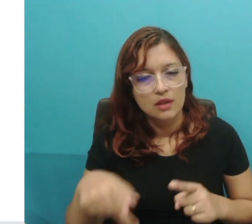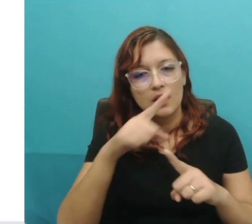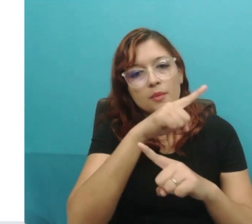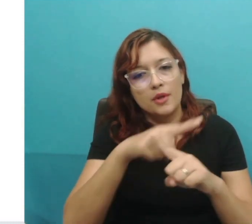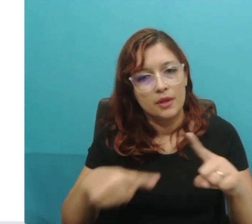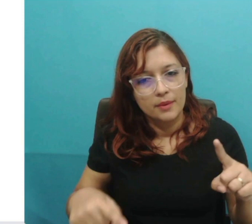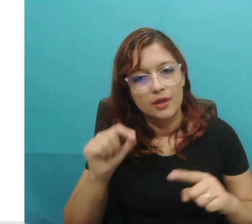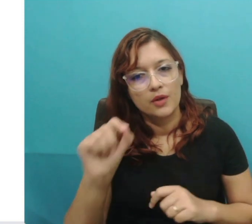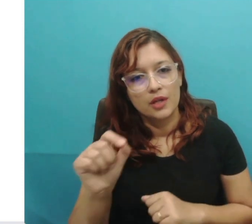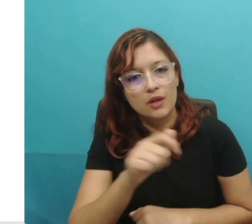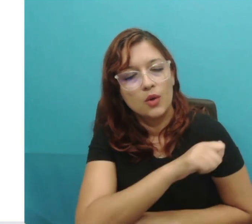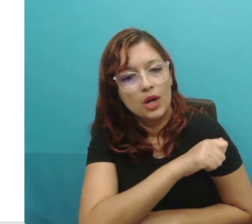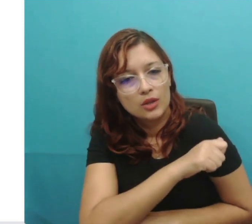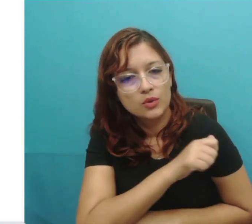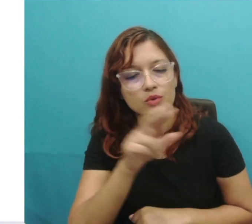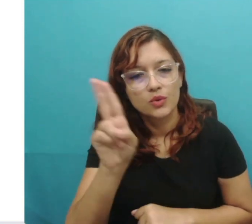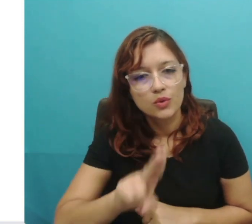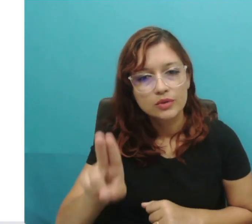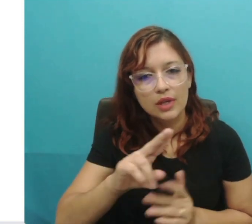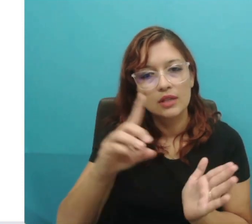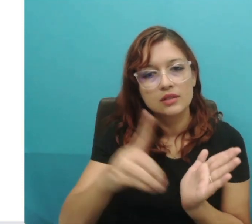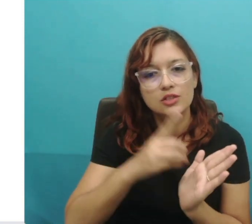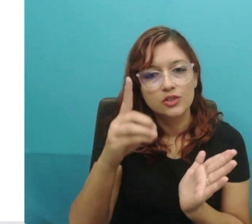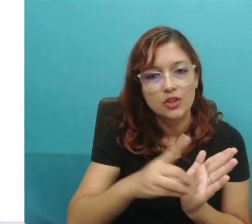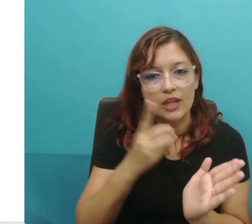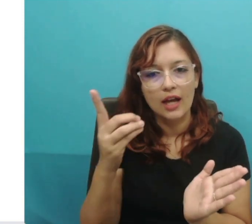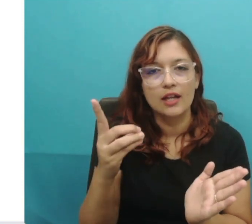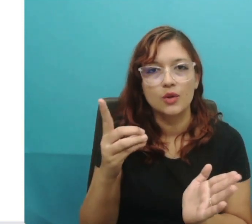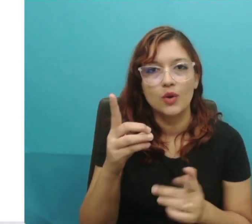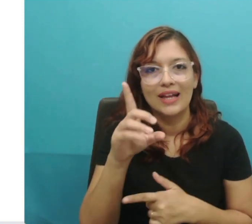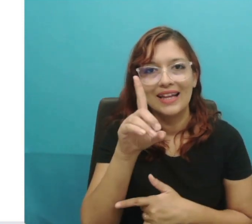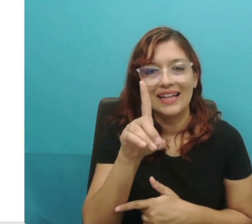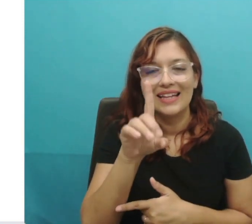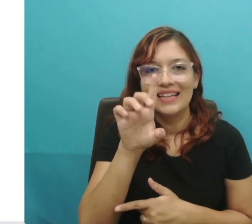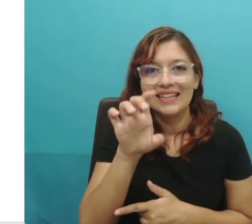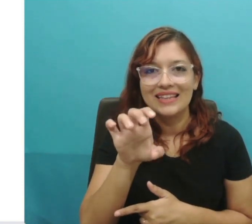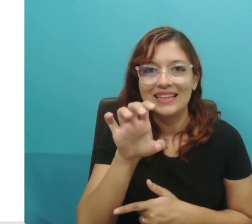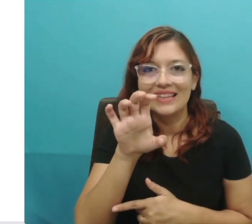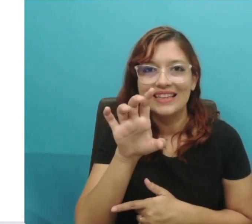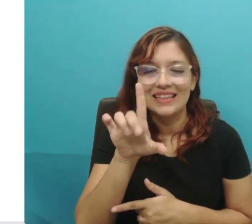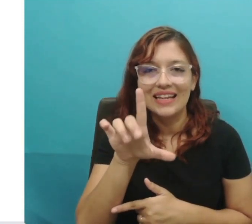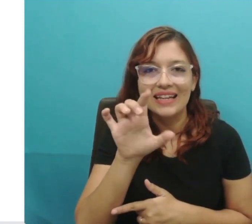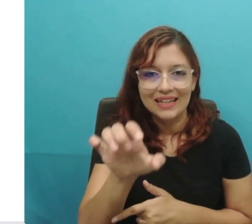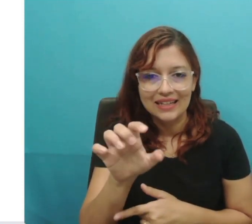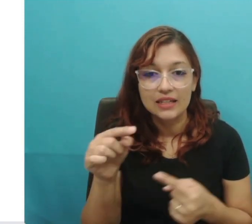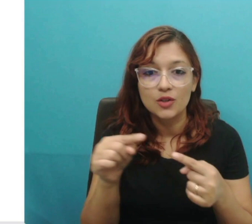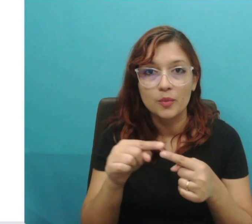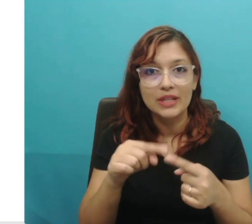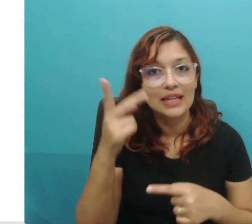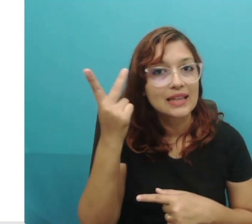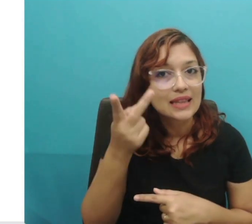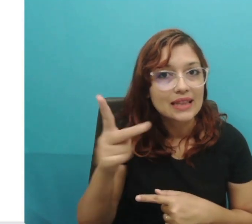Ó, a professora proibiu que o aluno utilizasse o dicionário dele.